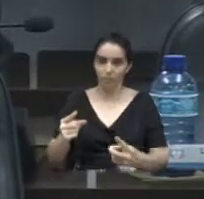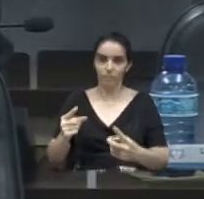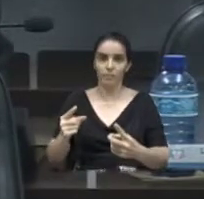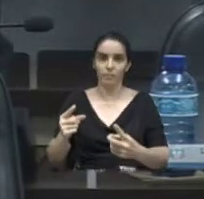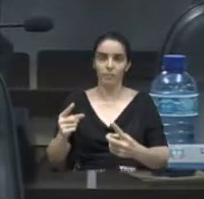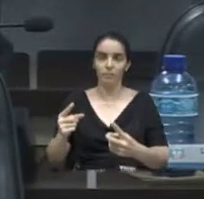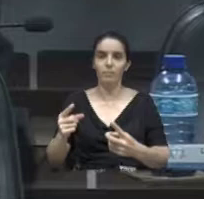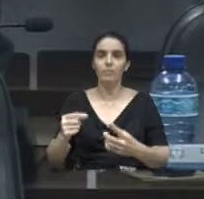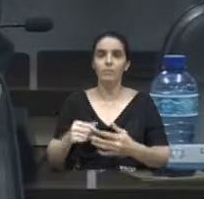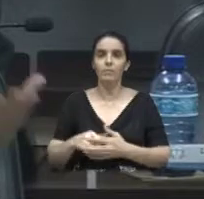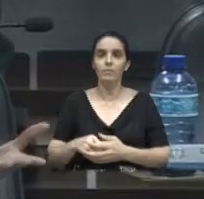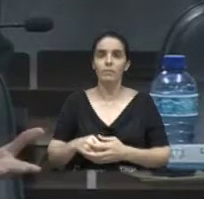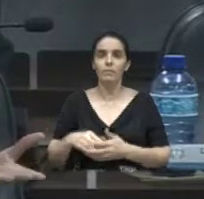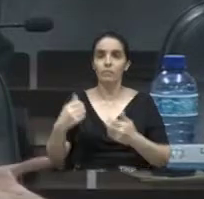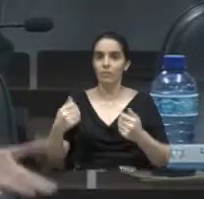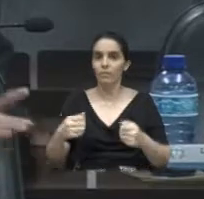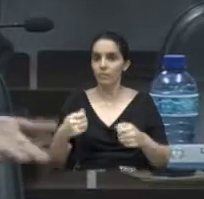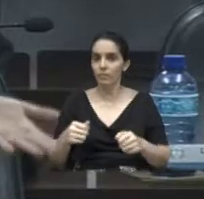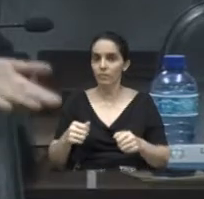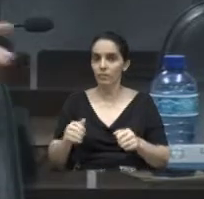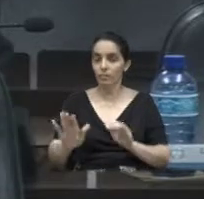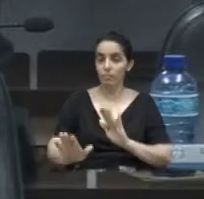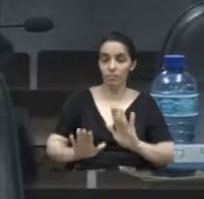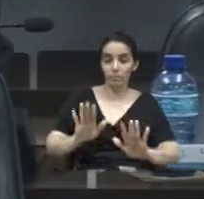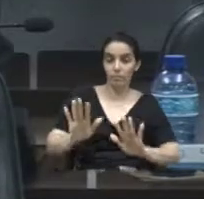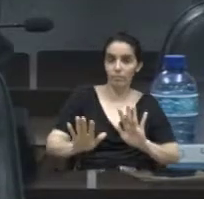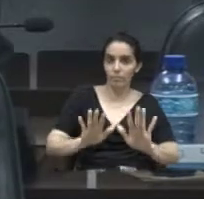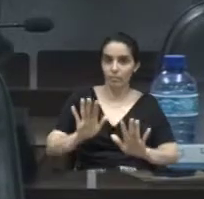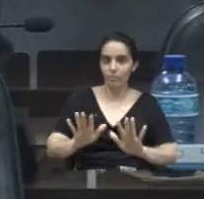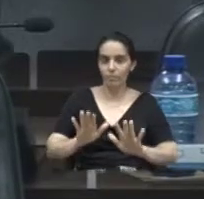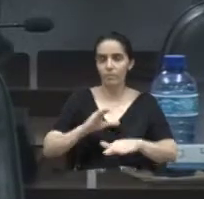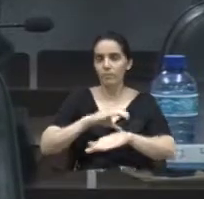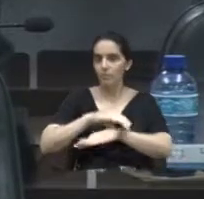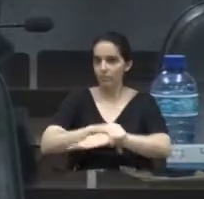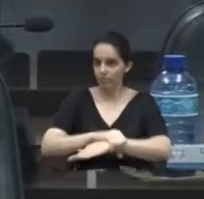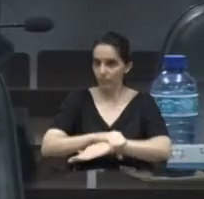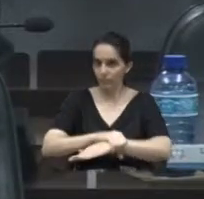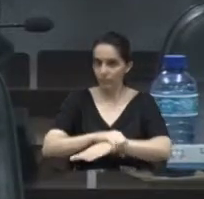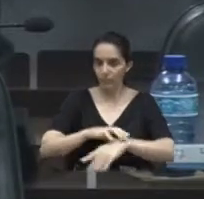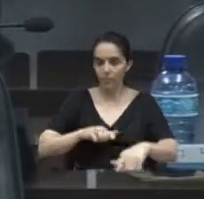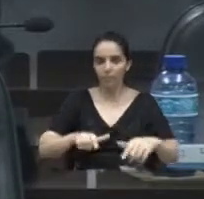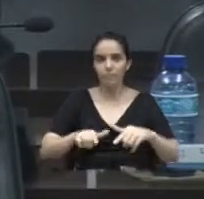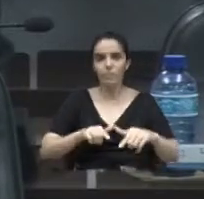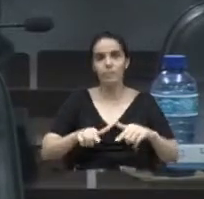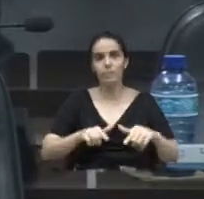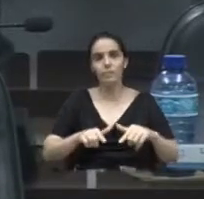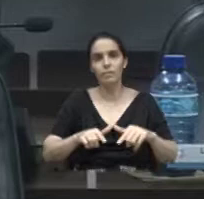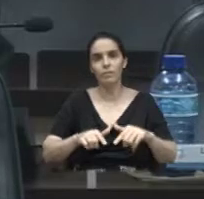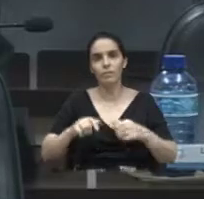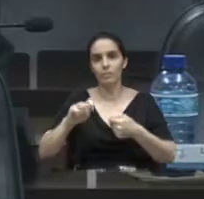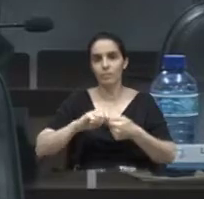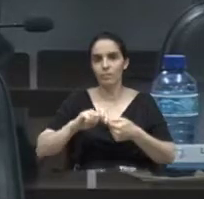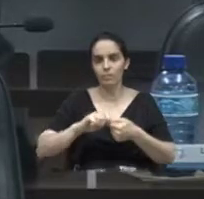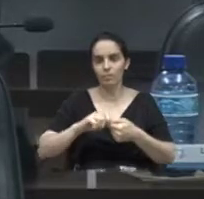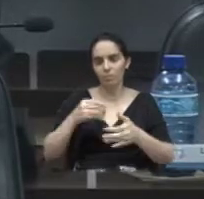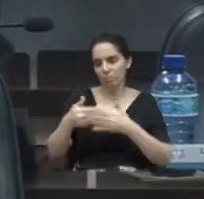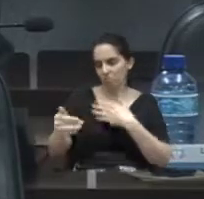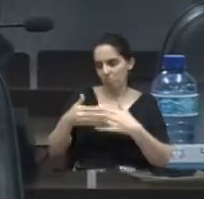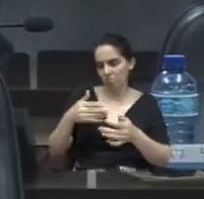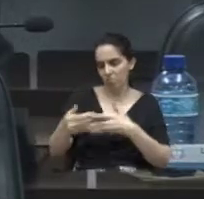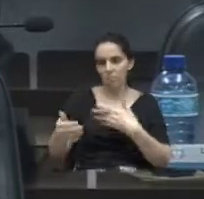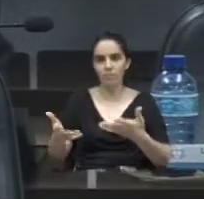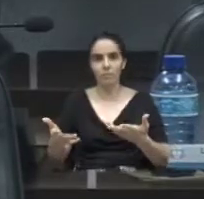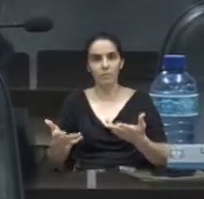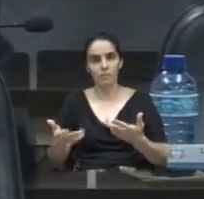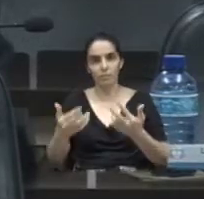algumas precauções de infraestrutura, até pela segurança e para que esse trabalho não seja feito à toa, porque nós sabemos que, assim como